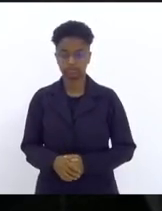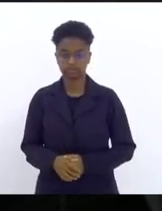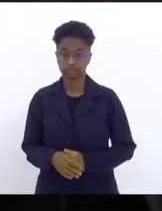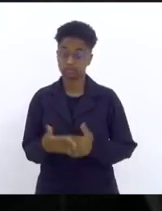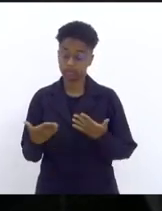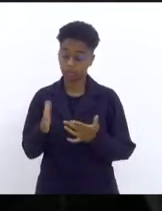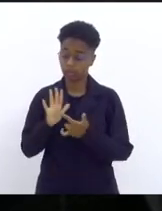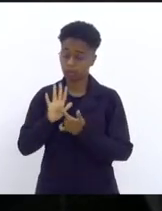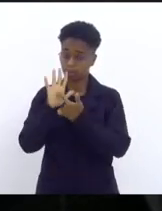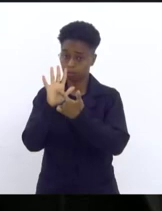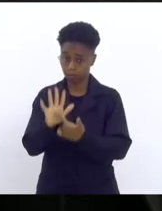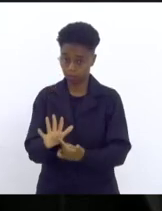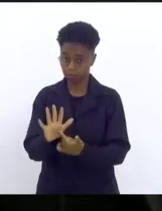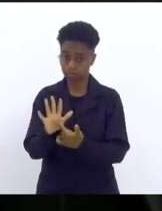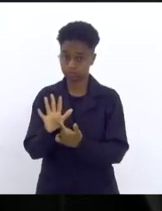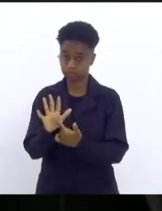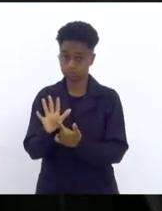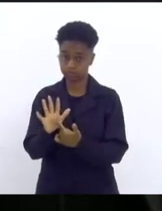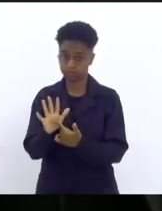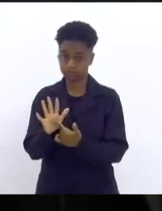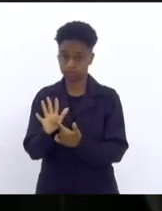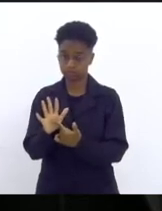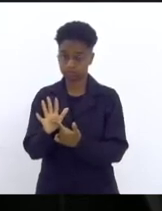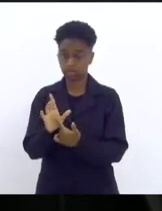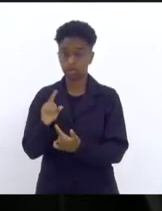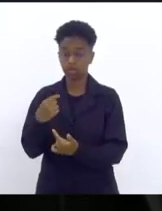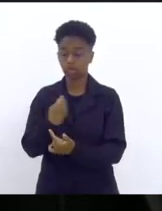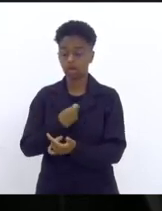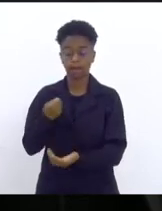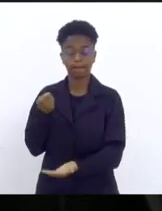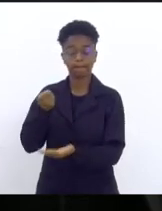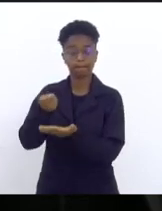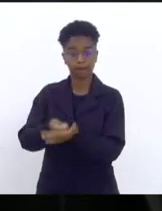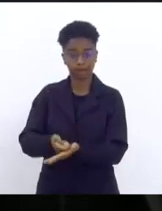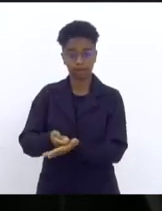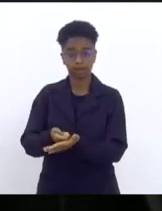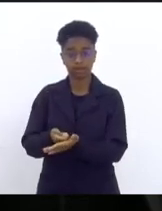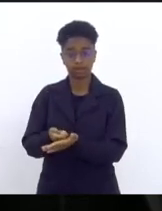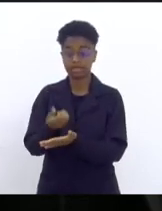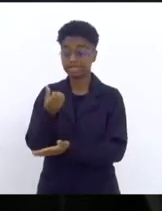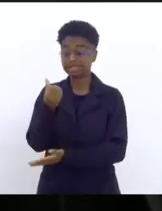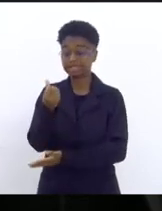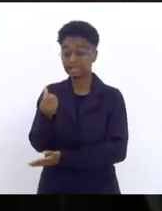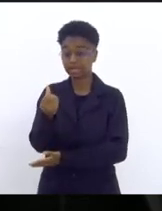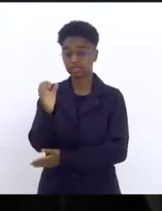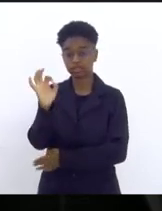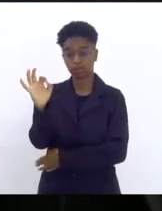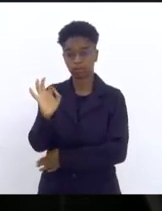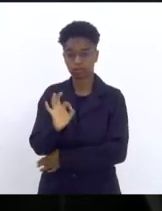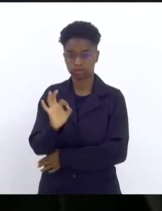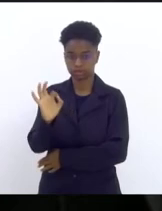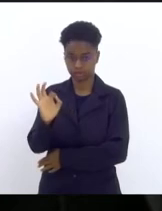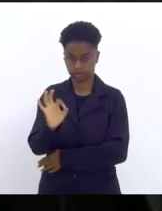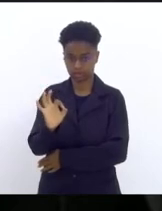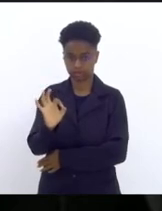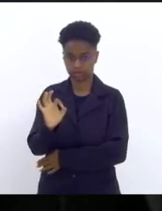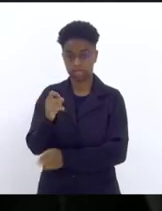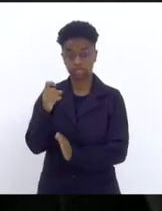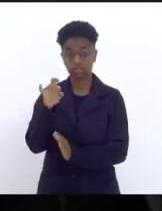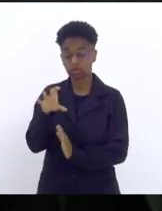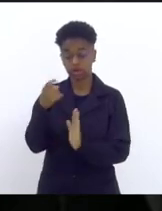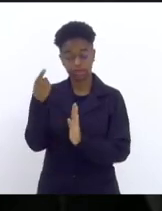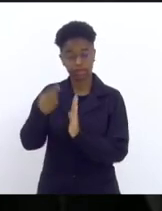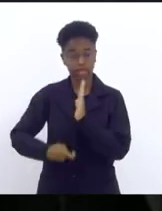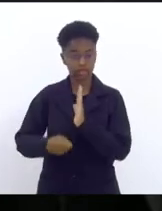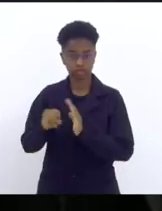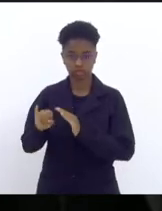evidencia-se que nós estamos pagando seis pontos percentuais de taxa de